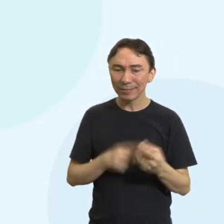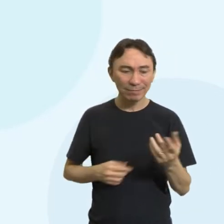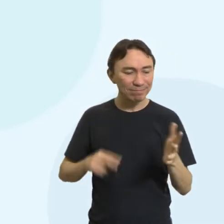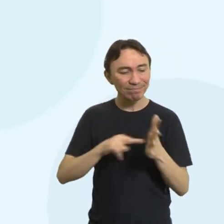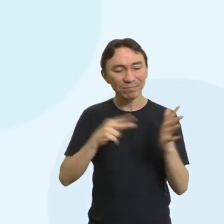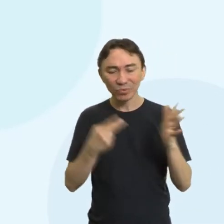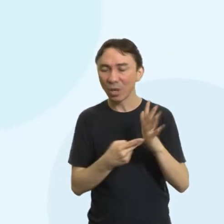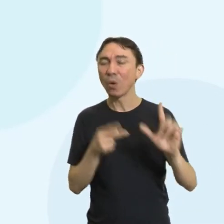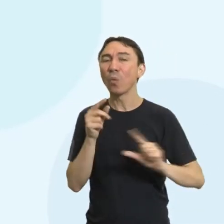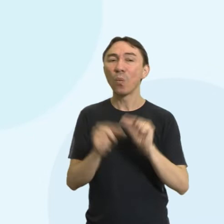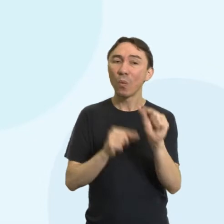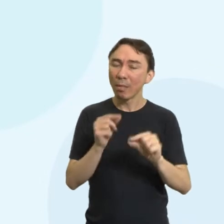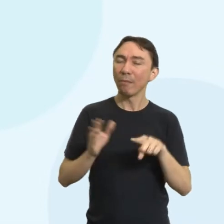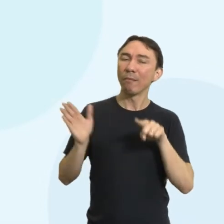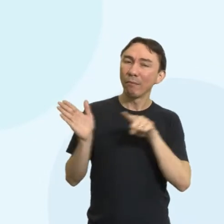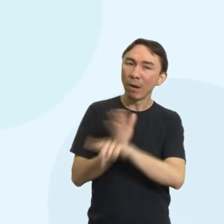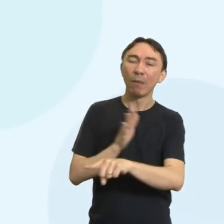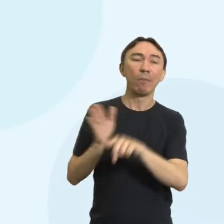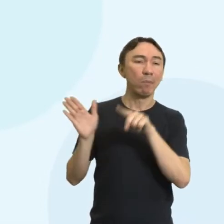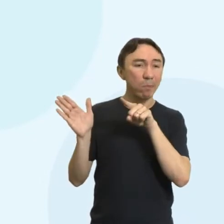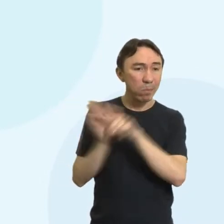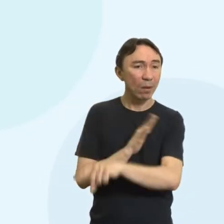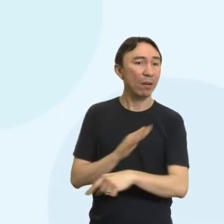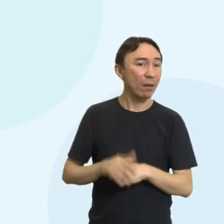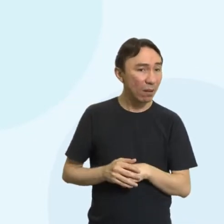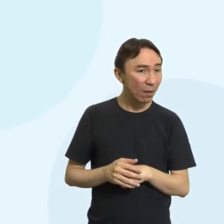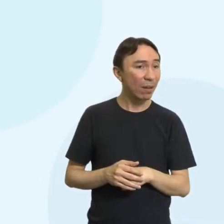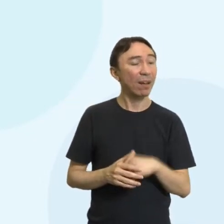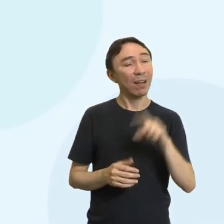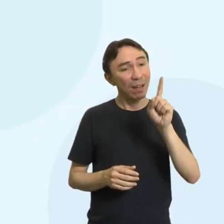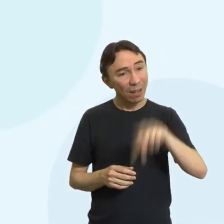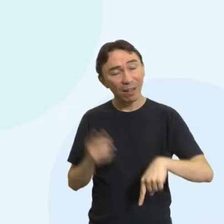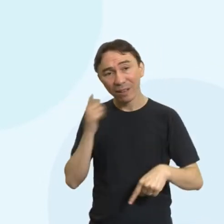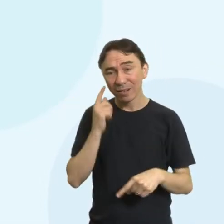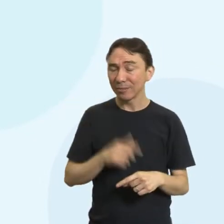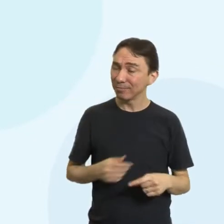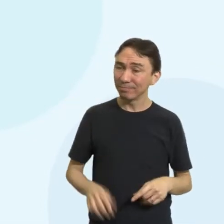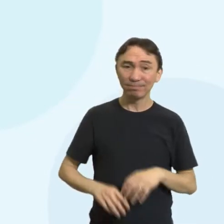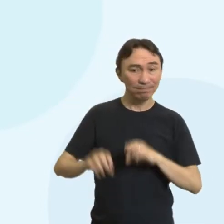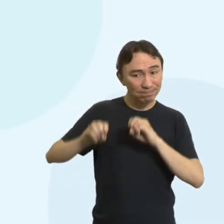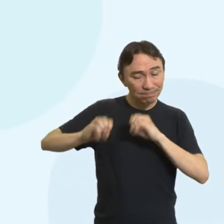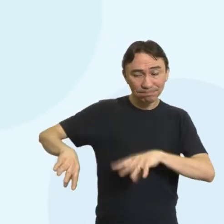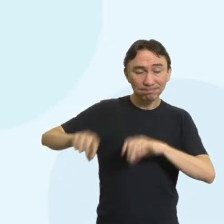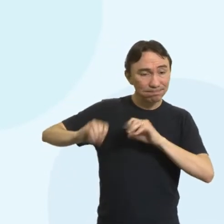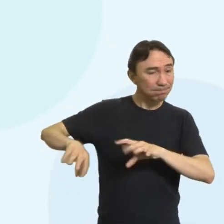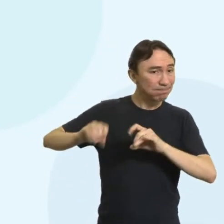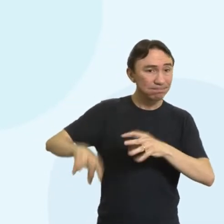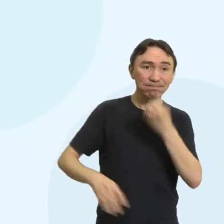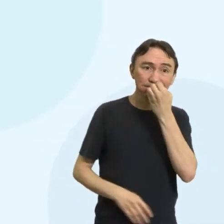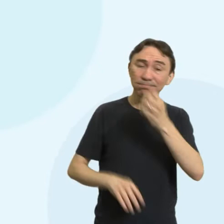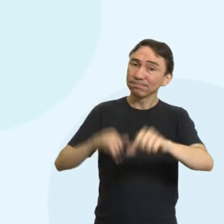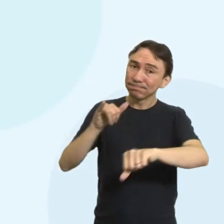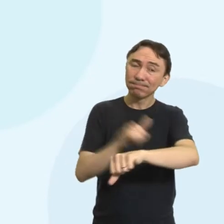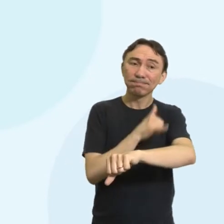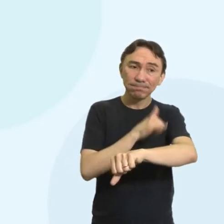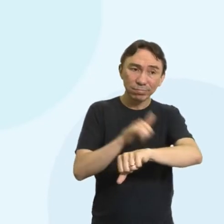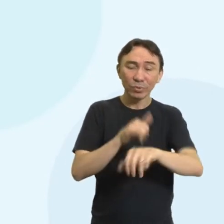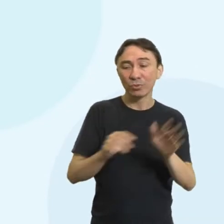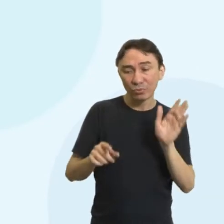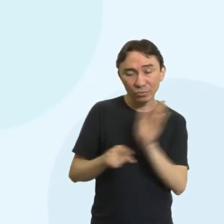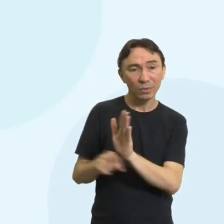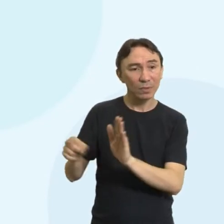sentidos. Trata-se, portanto, de uma excelente estratégia didática para o trabalho de formação de